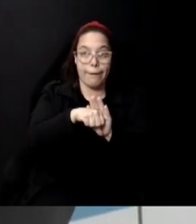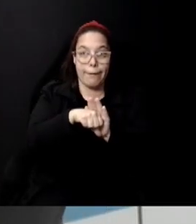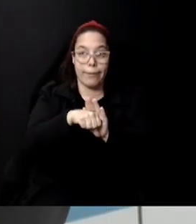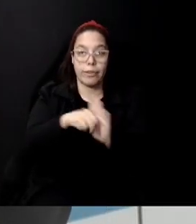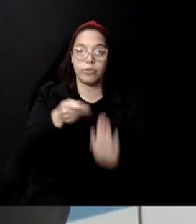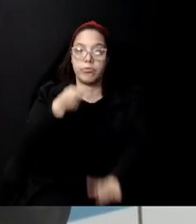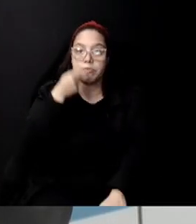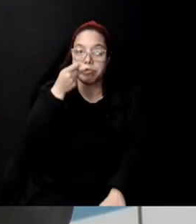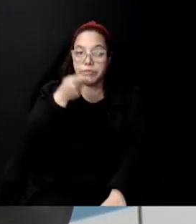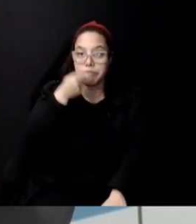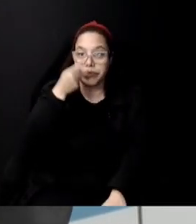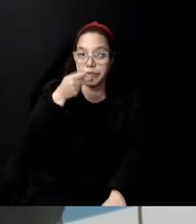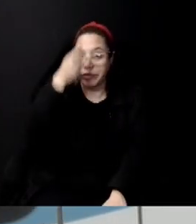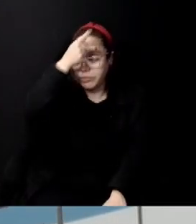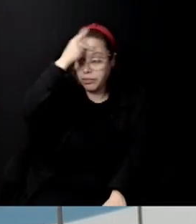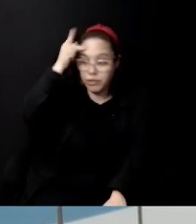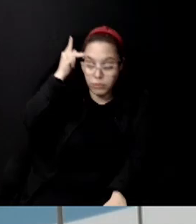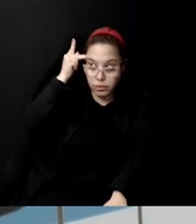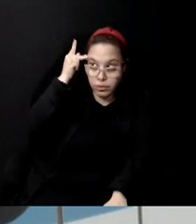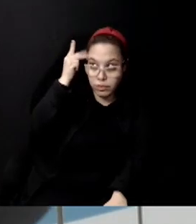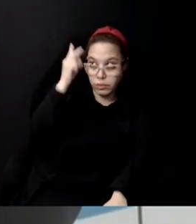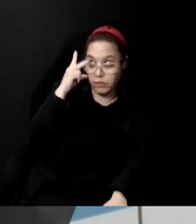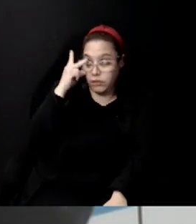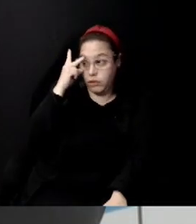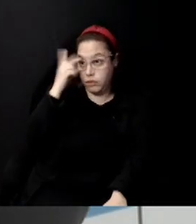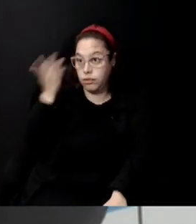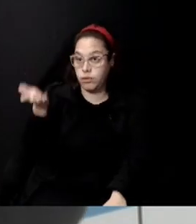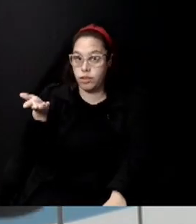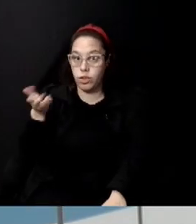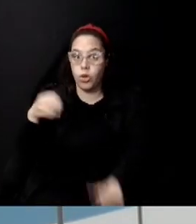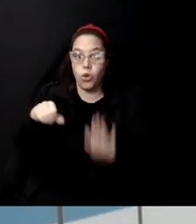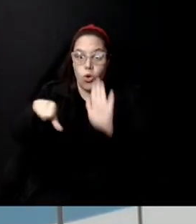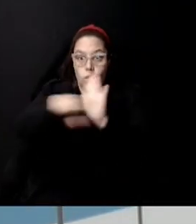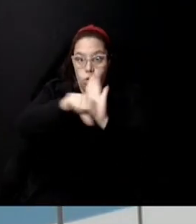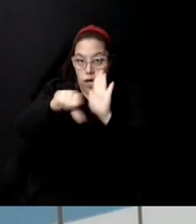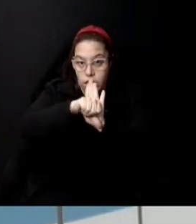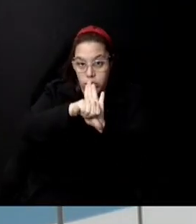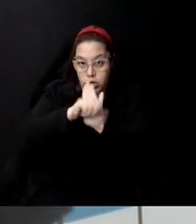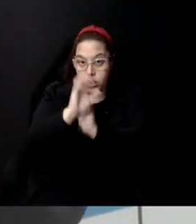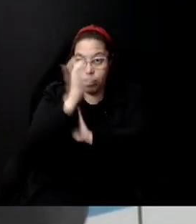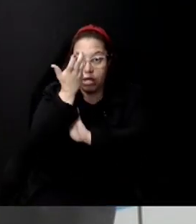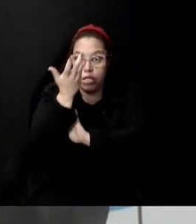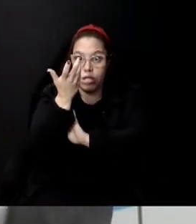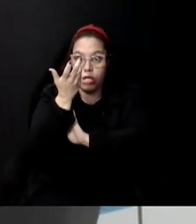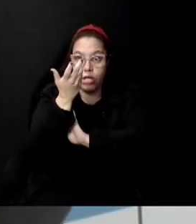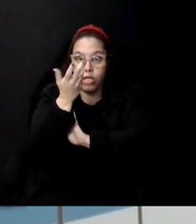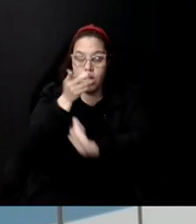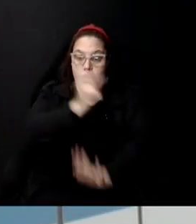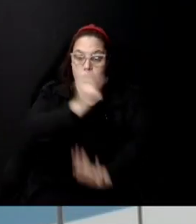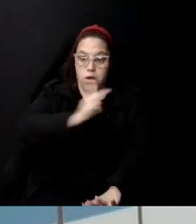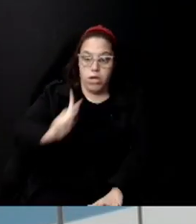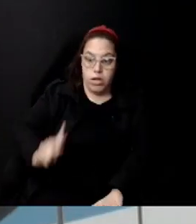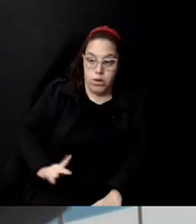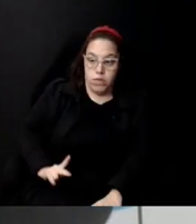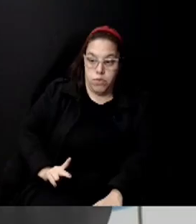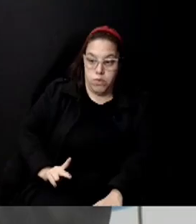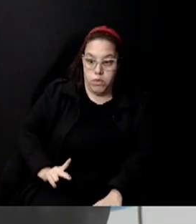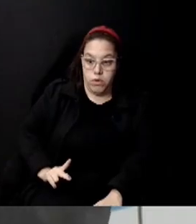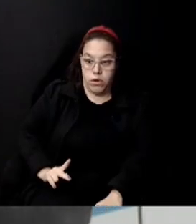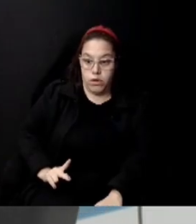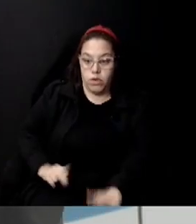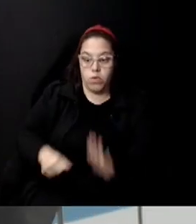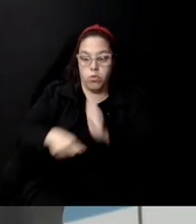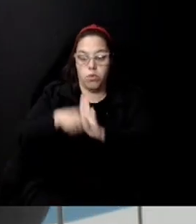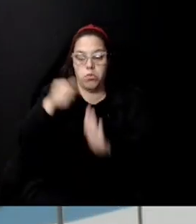responsabilidade das pessoas. Sim. Então, o crime foi cometido pelo presidente do país, o crime foi cometido pelo primeiro-ministro, o crime